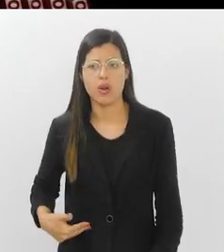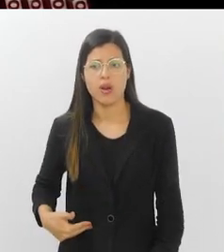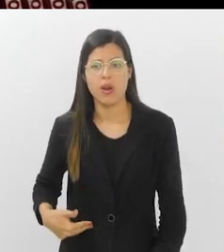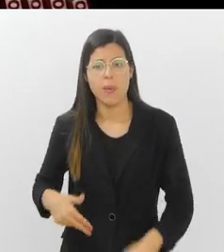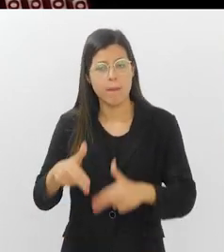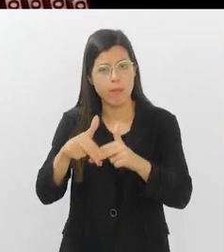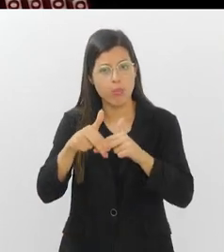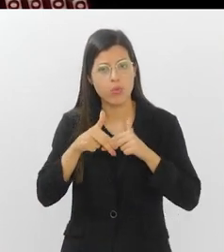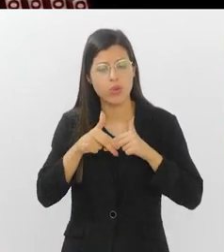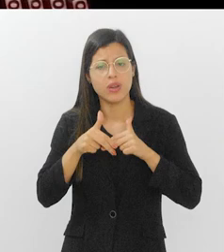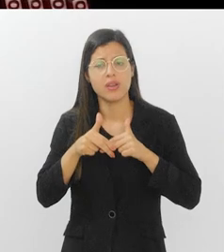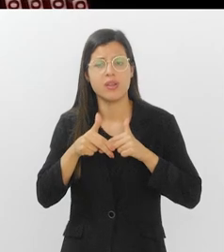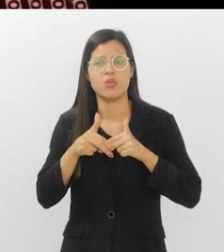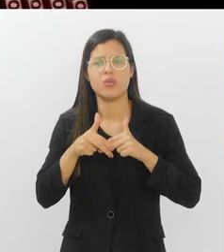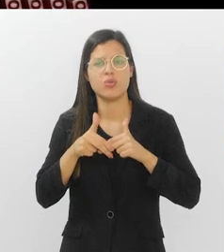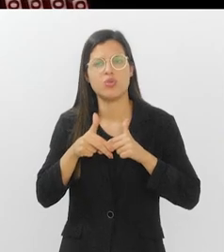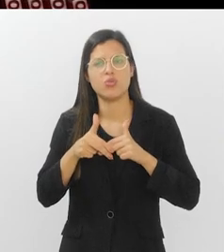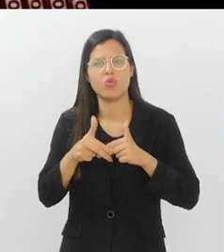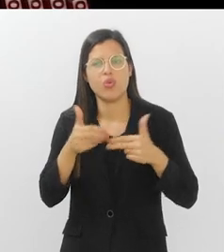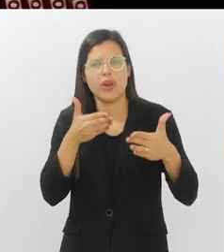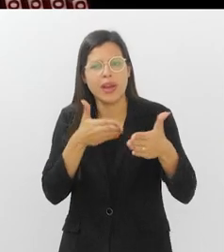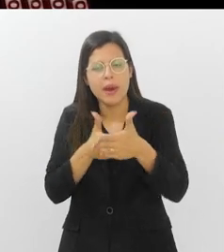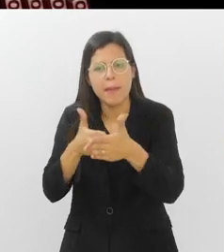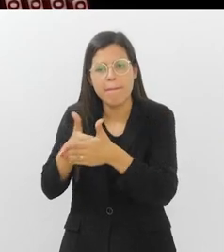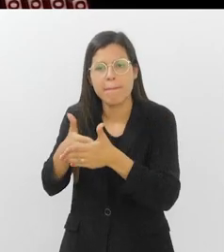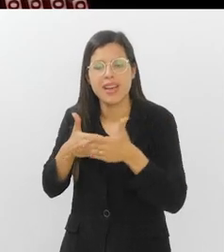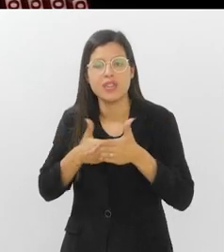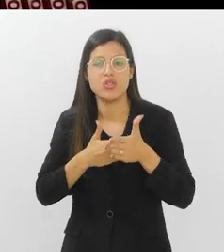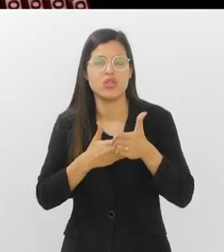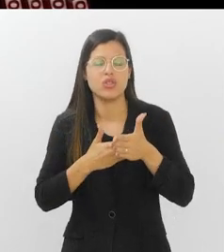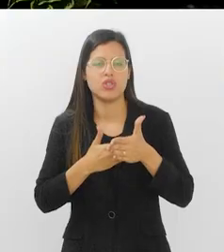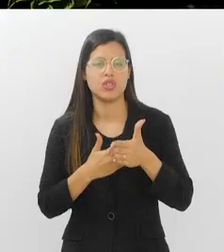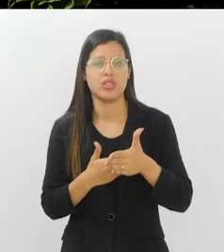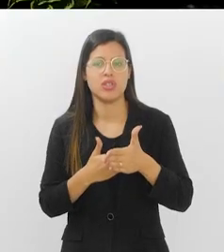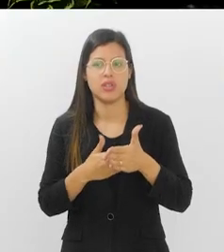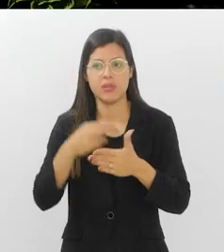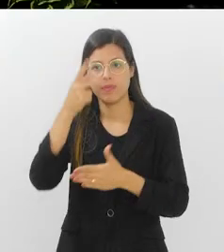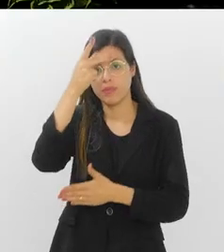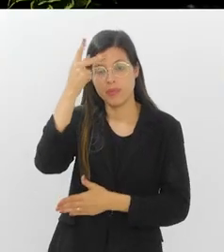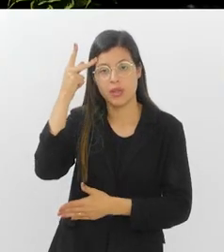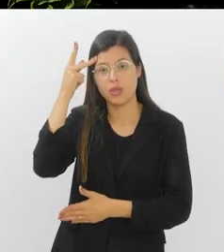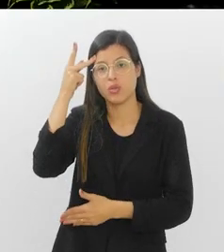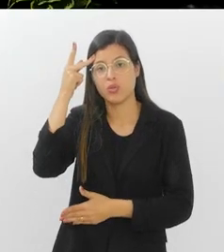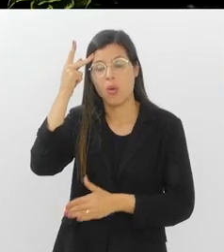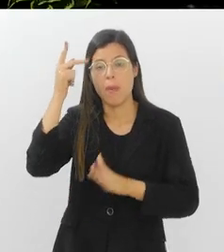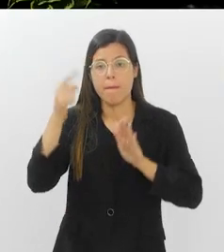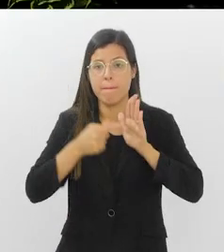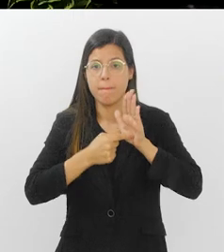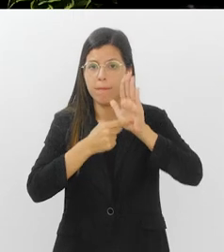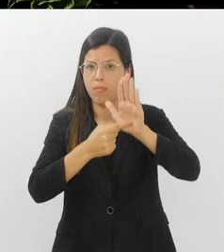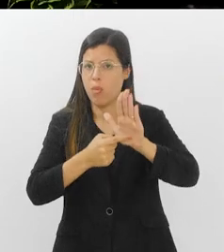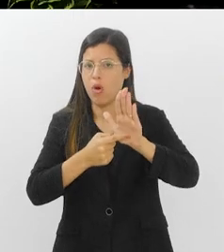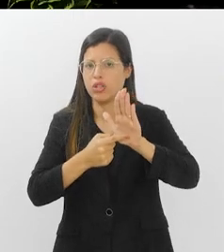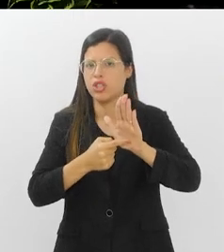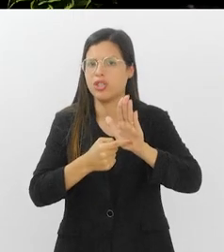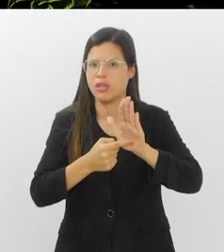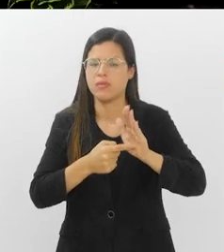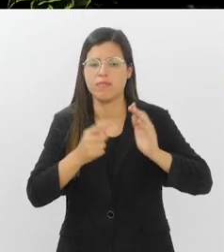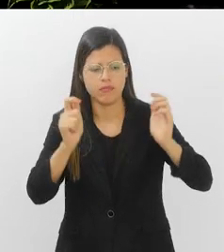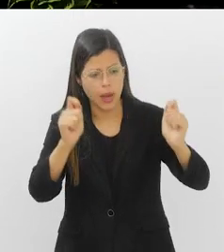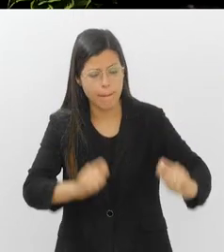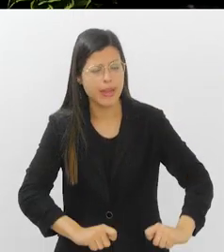acho que justamente para não impedir e eh que essas pessoas mostrem essa